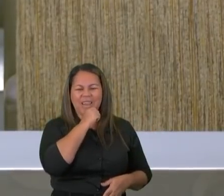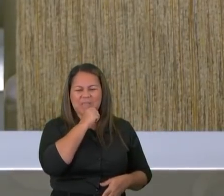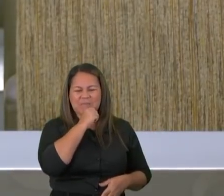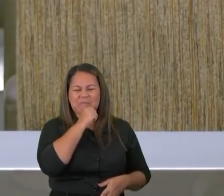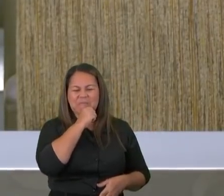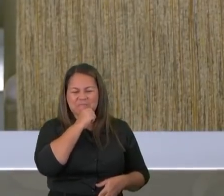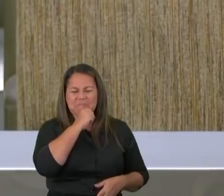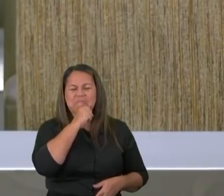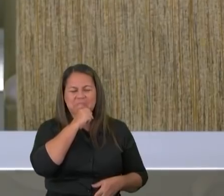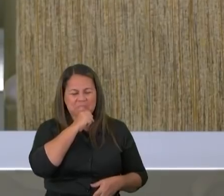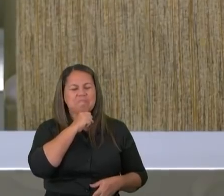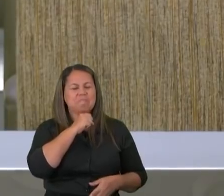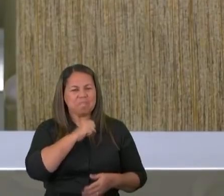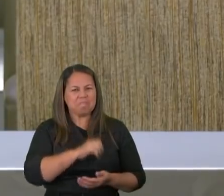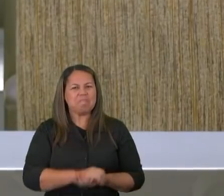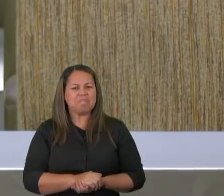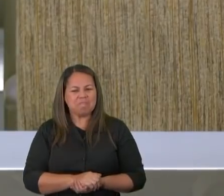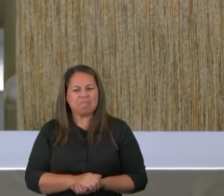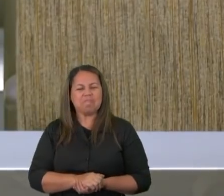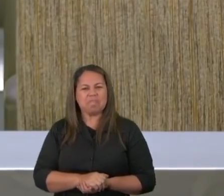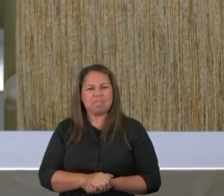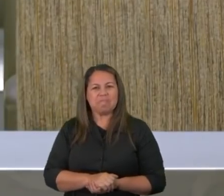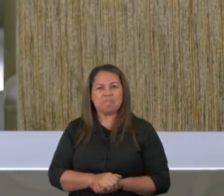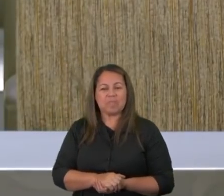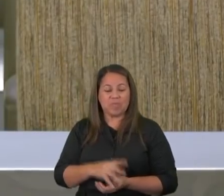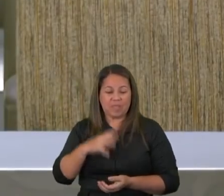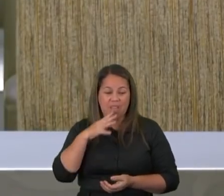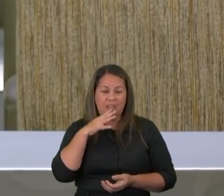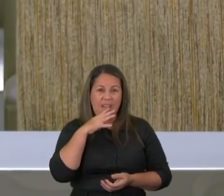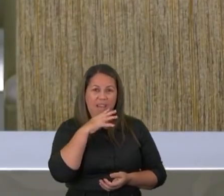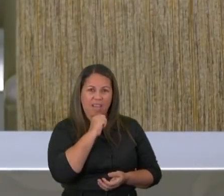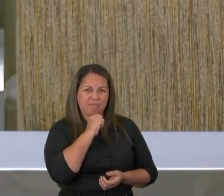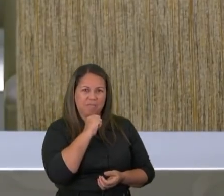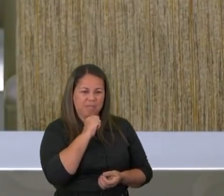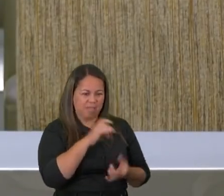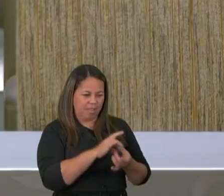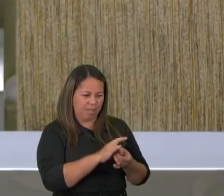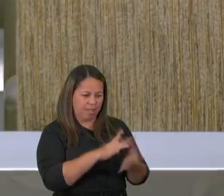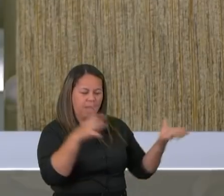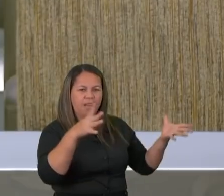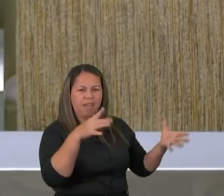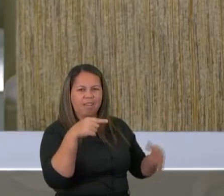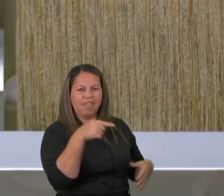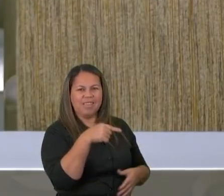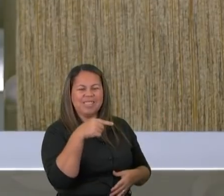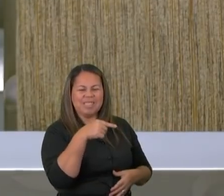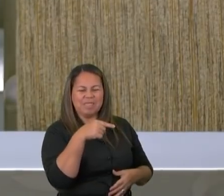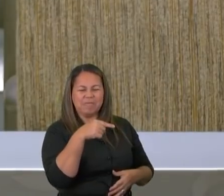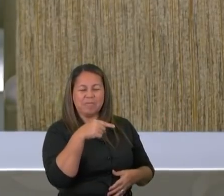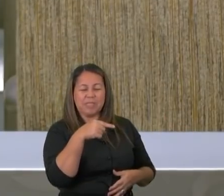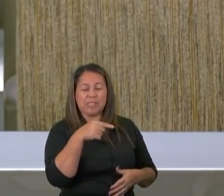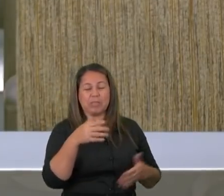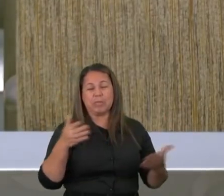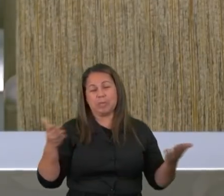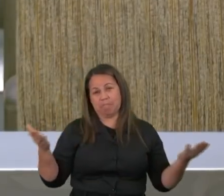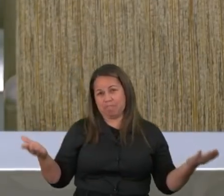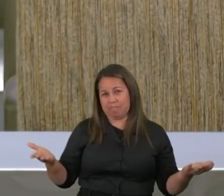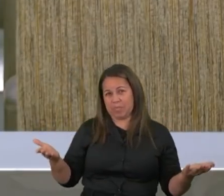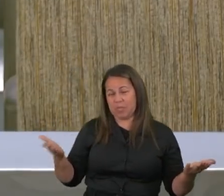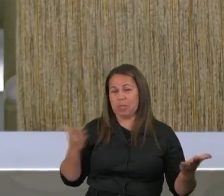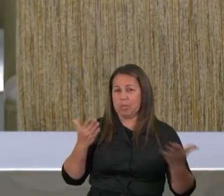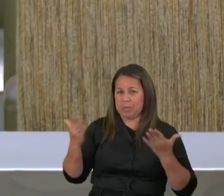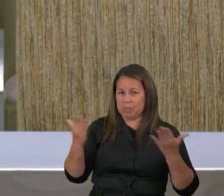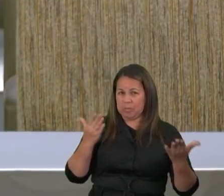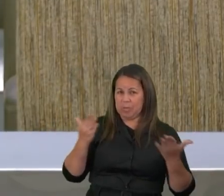Este alguém agiu velozmente para livrar o pássaro daquele laço. Eu quero te dizer uma coisa